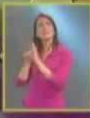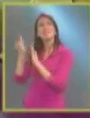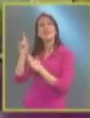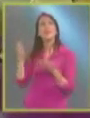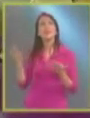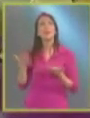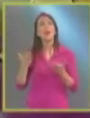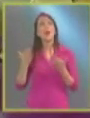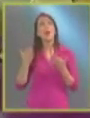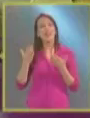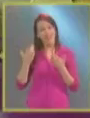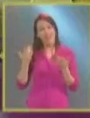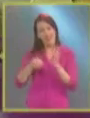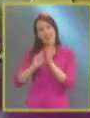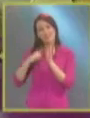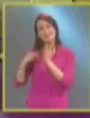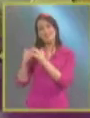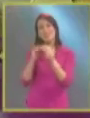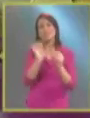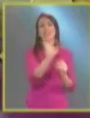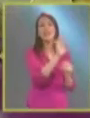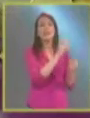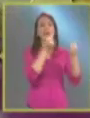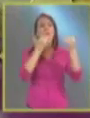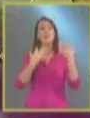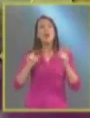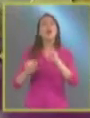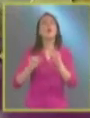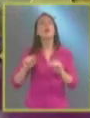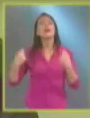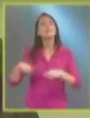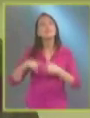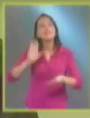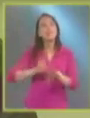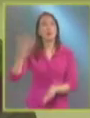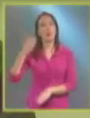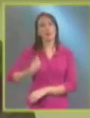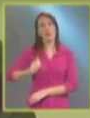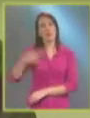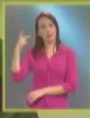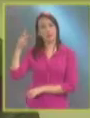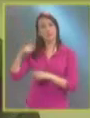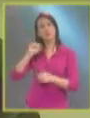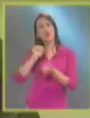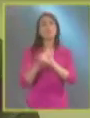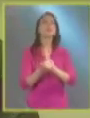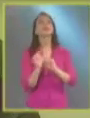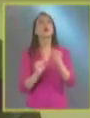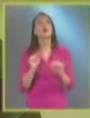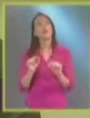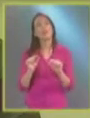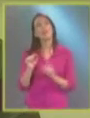gente estava falando aí, cada um de vocês tem uma demanda. O que, que é que você acha que precisa mais? Acho que precisa mais de